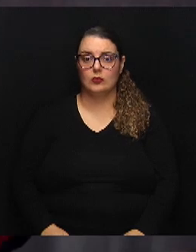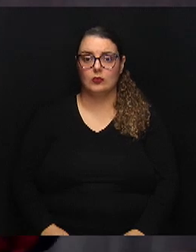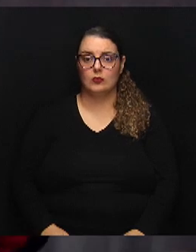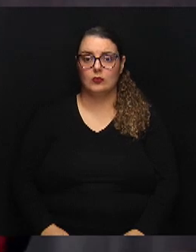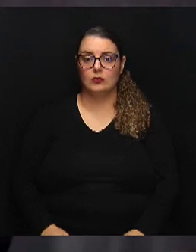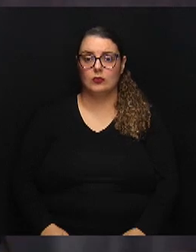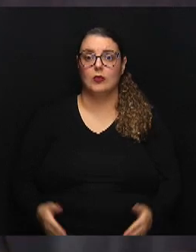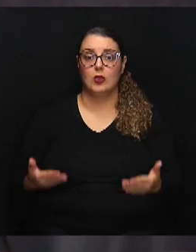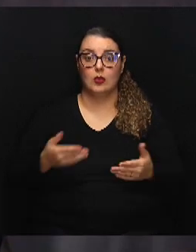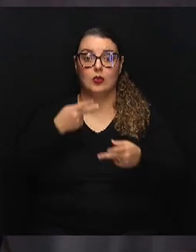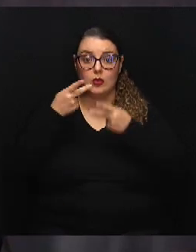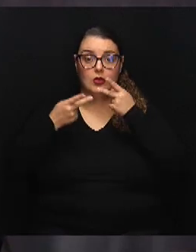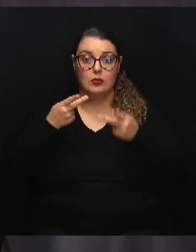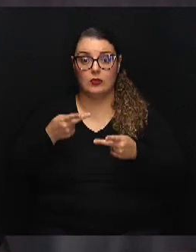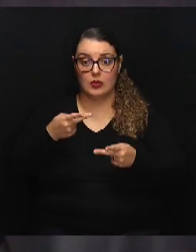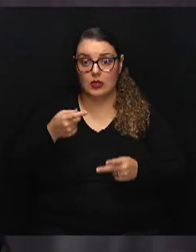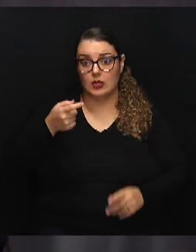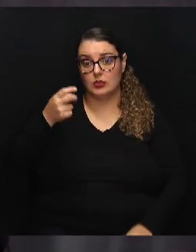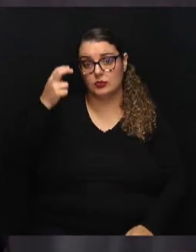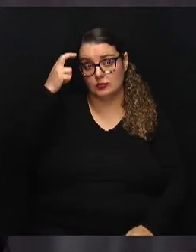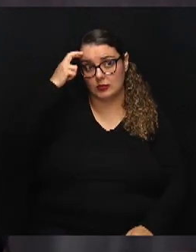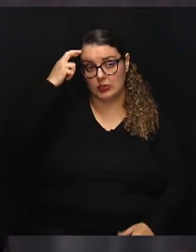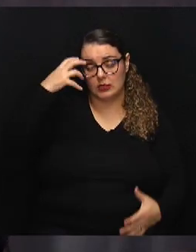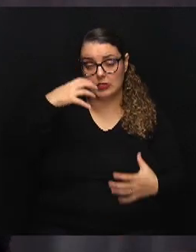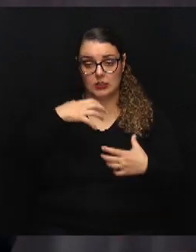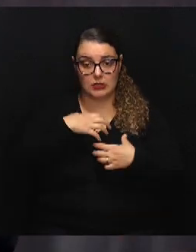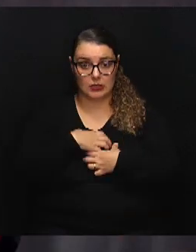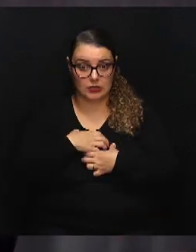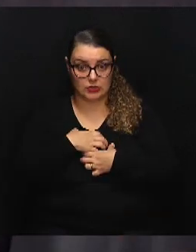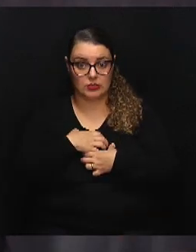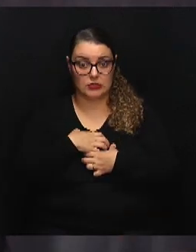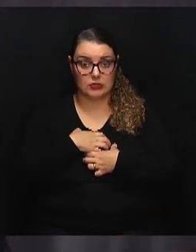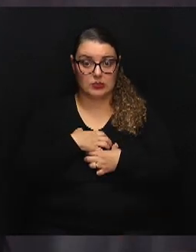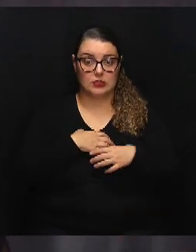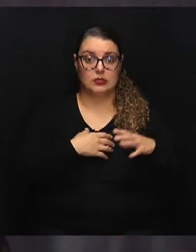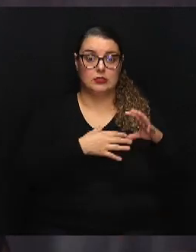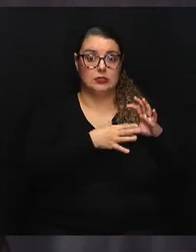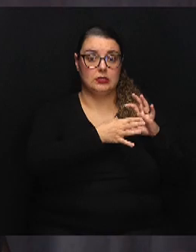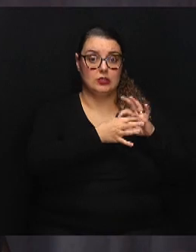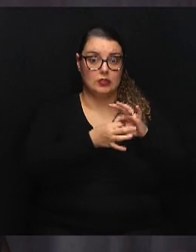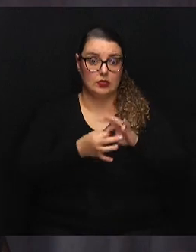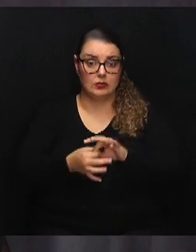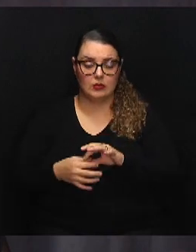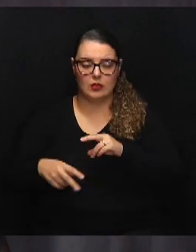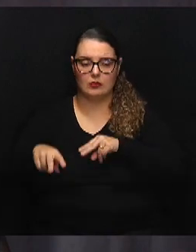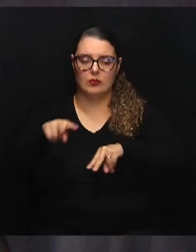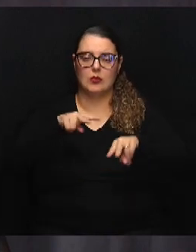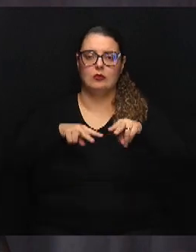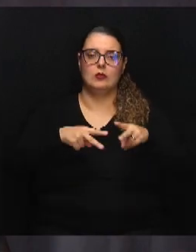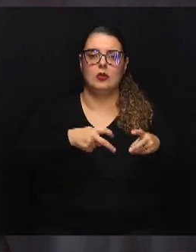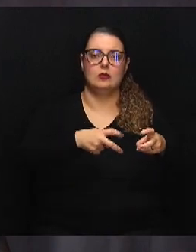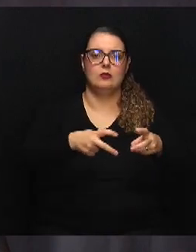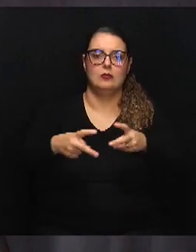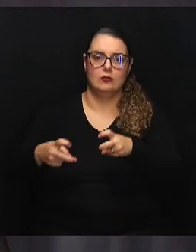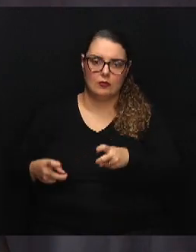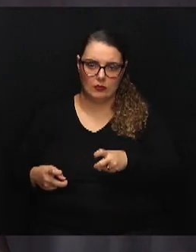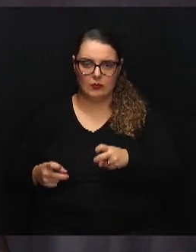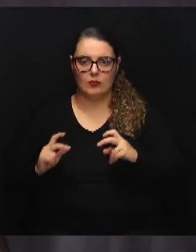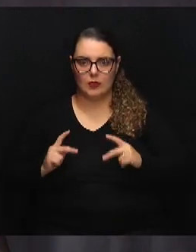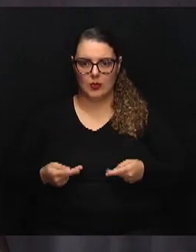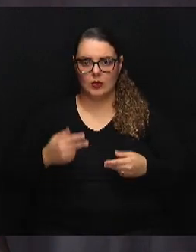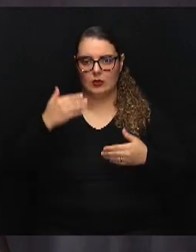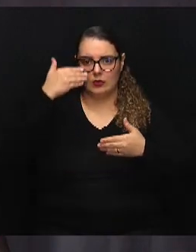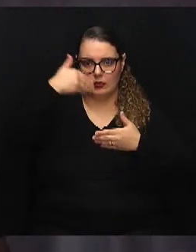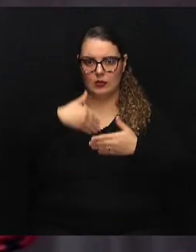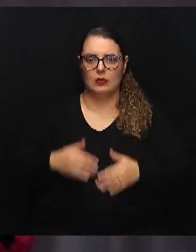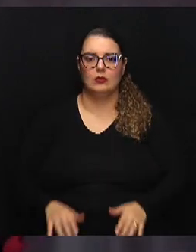muito inteligência emocional, né? Assim, que é um contexto que traz esse olhar do ser humano mais para ele, né? Vou olhar